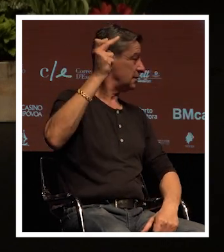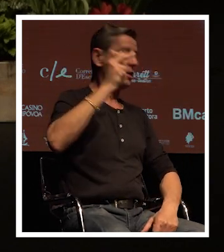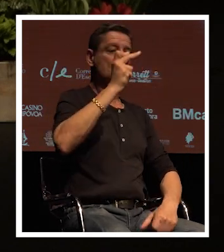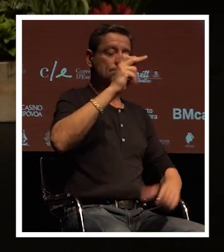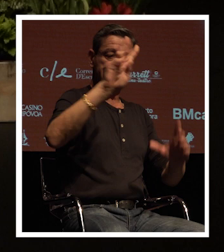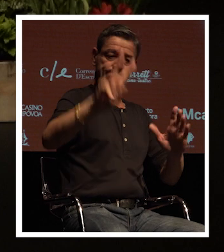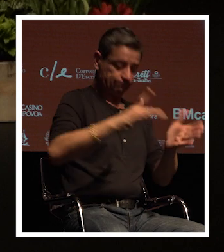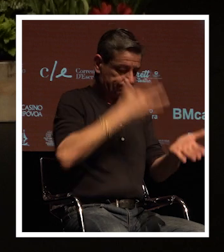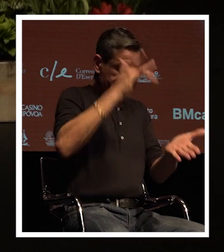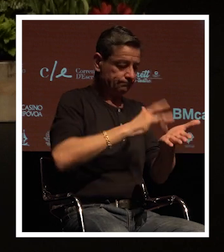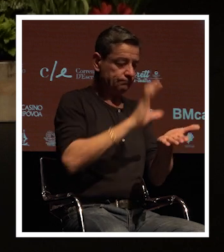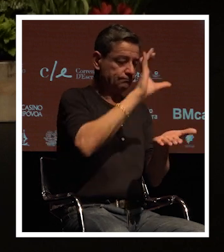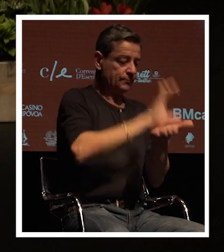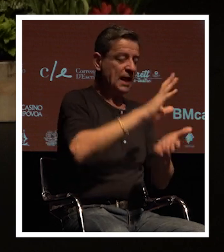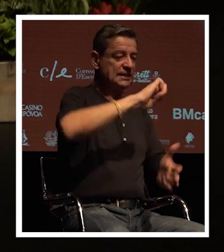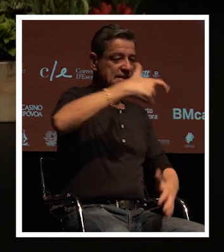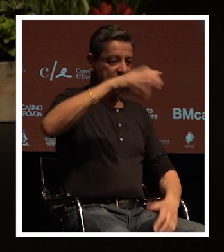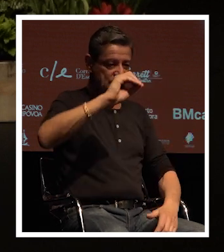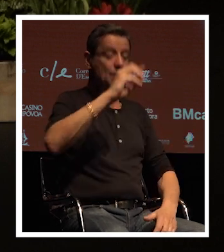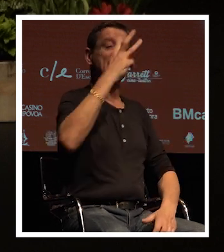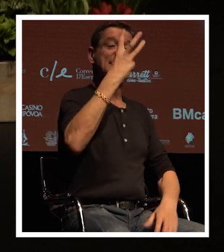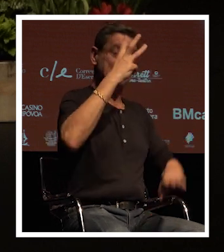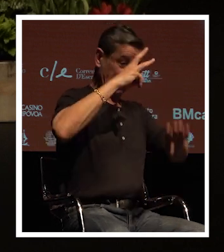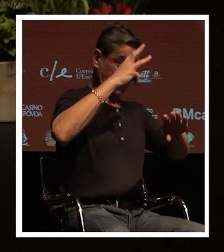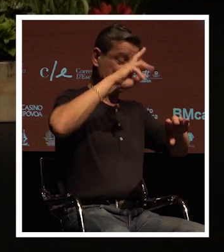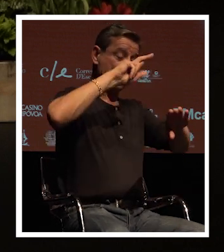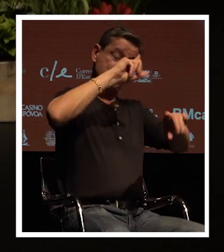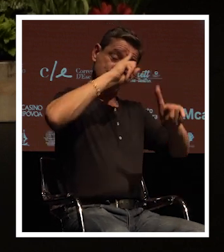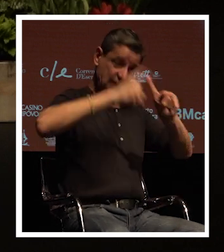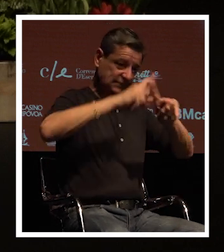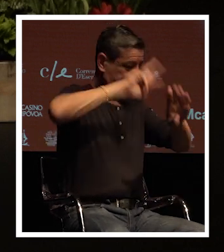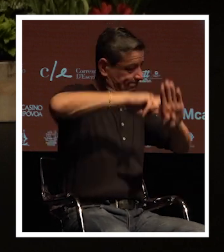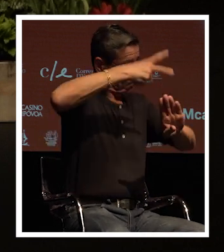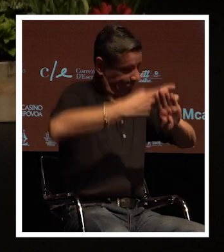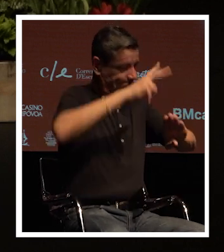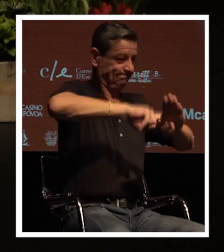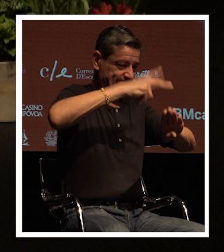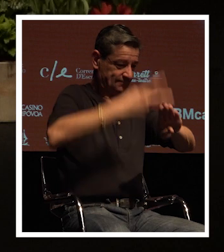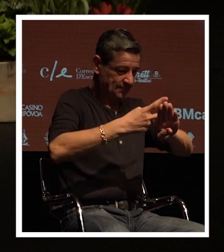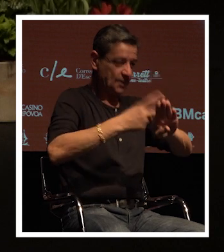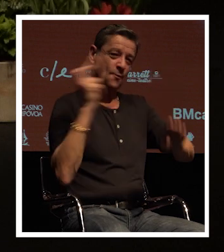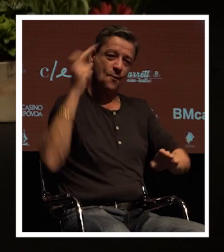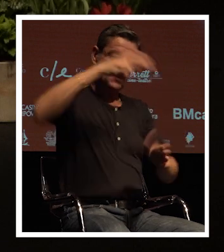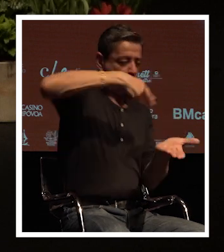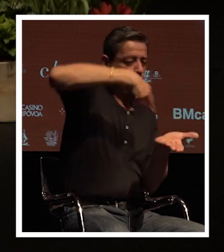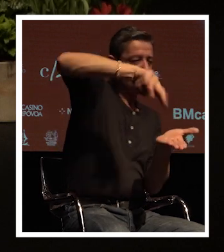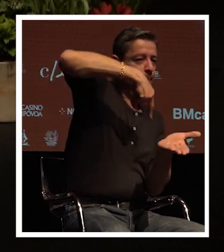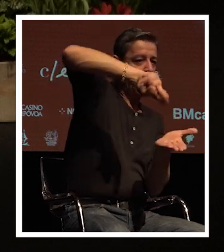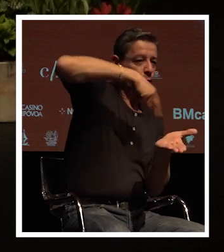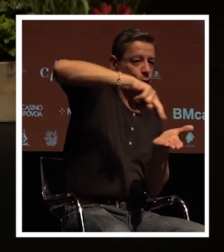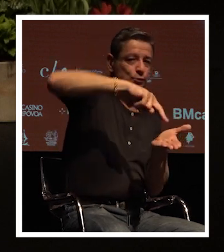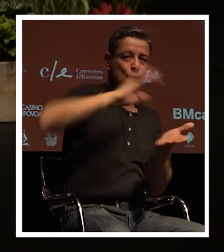triplo de nome Sérgio três vezes como tem regressado com que tem regressado aos palcos nos últimos